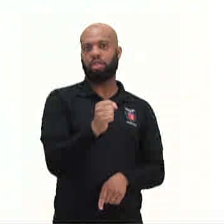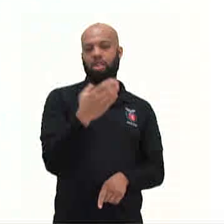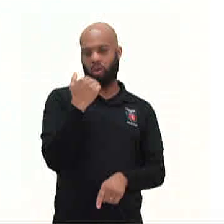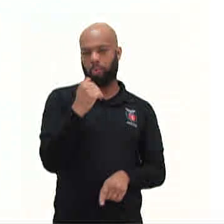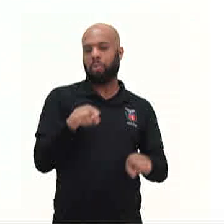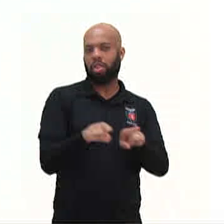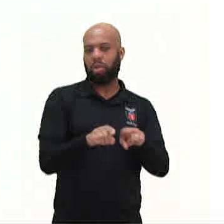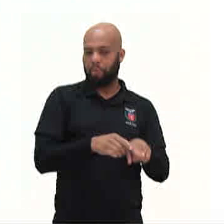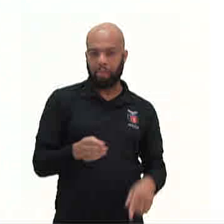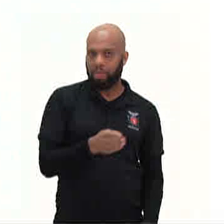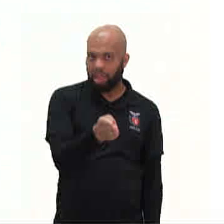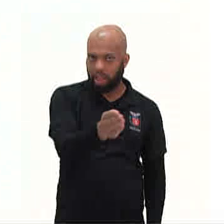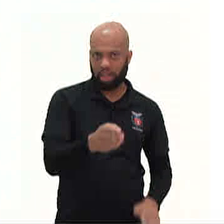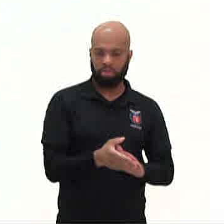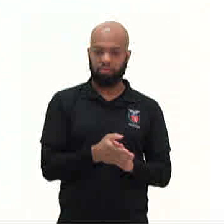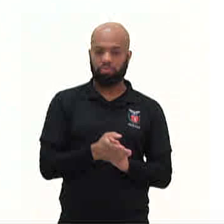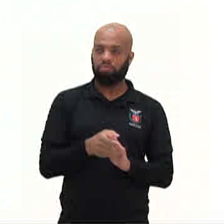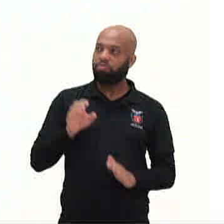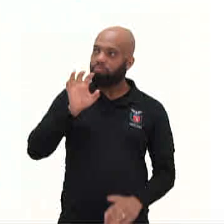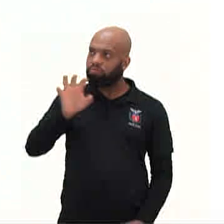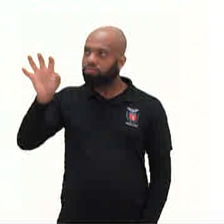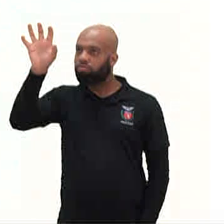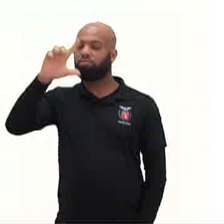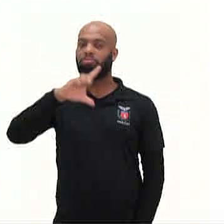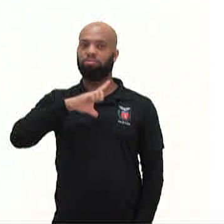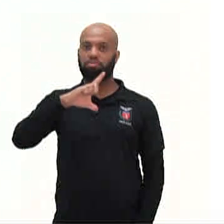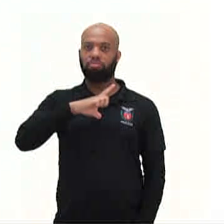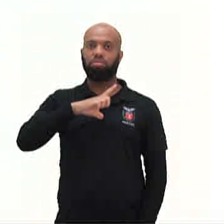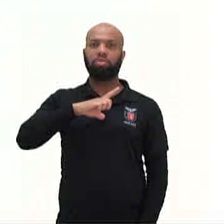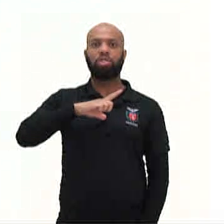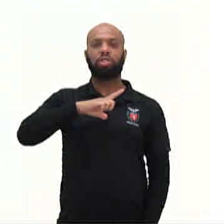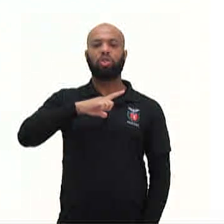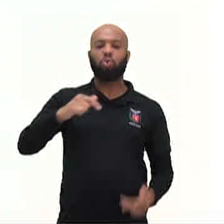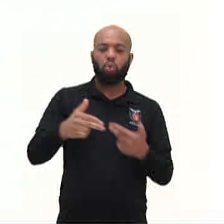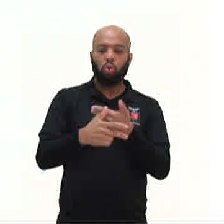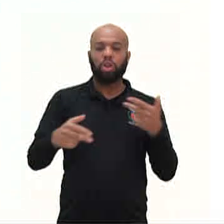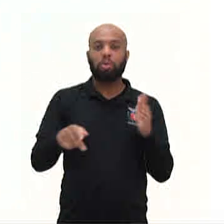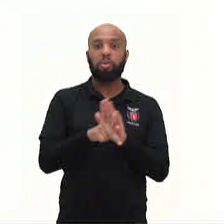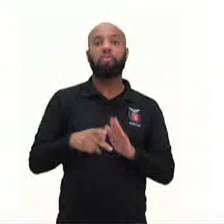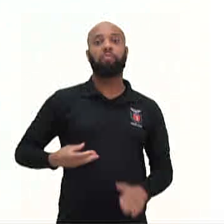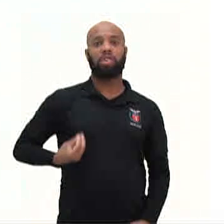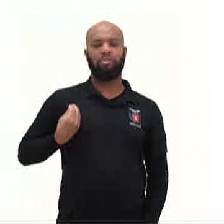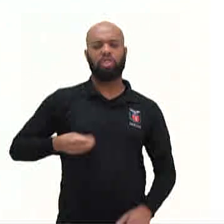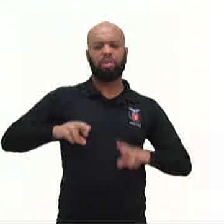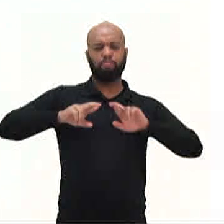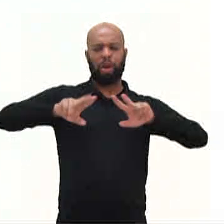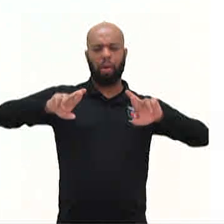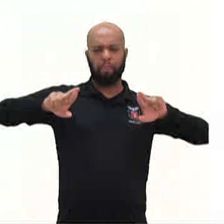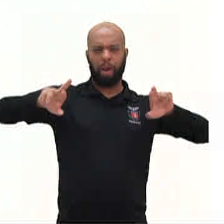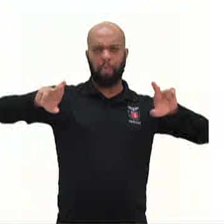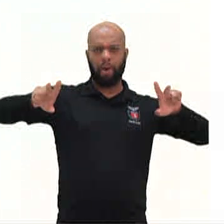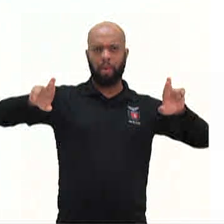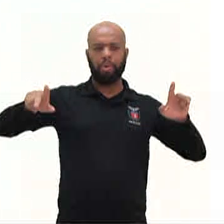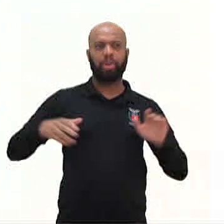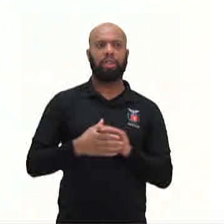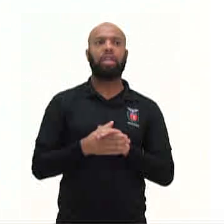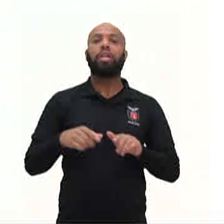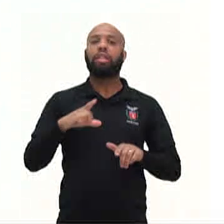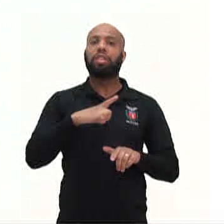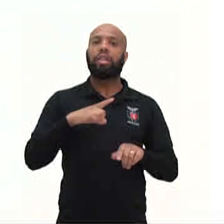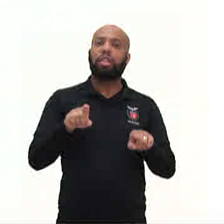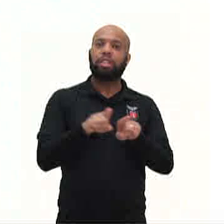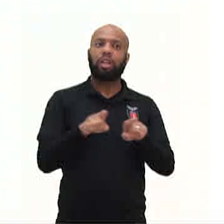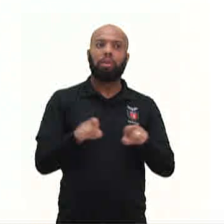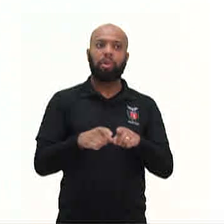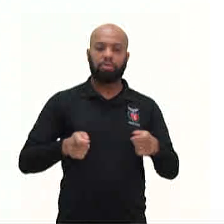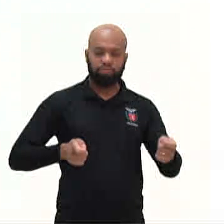com os peixes. Então, é uma região que tem bastante ali recursos biológicos, certo? E aí nós temos também reservas de